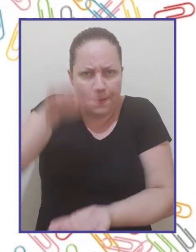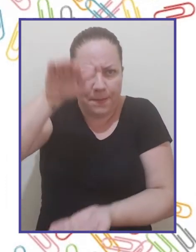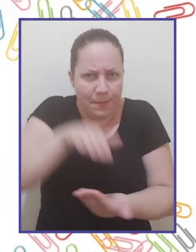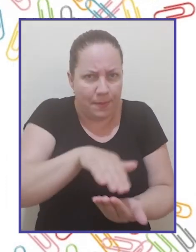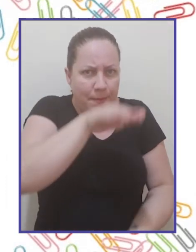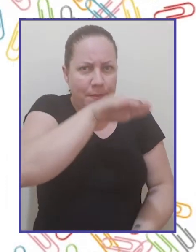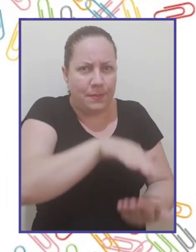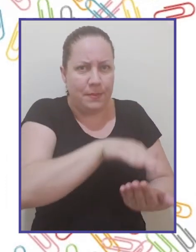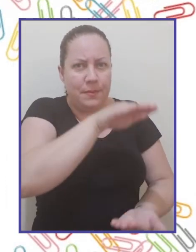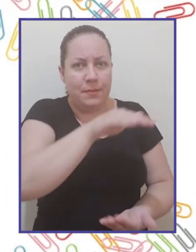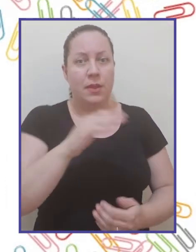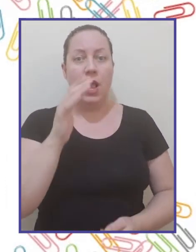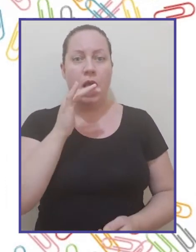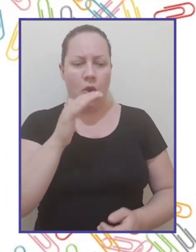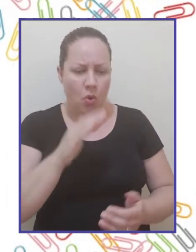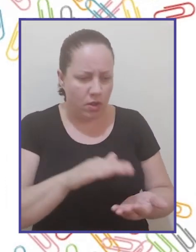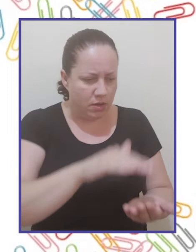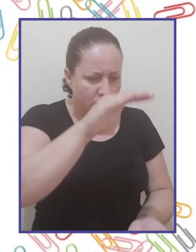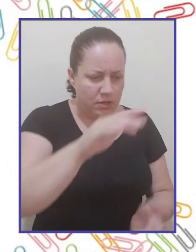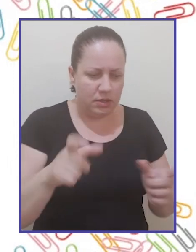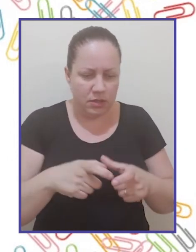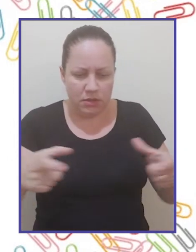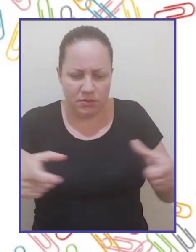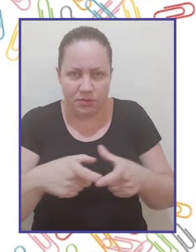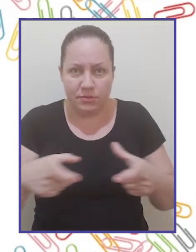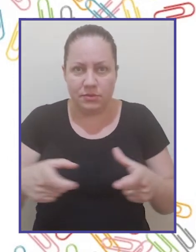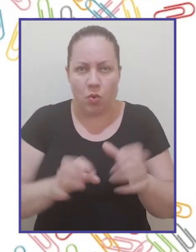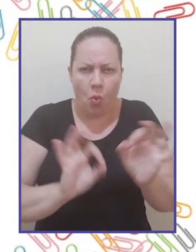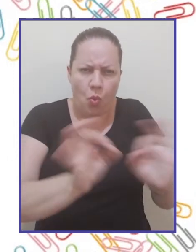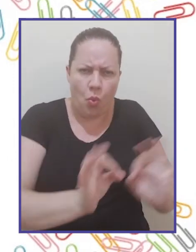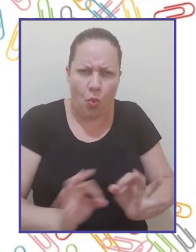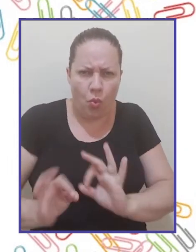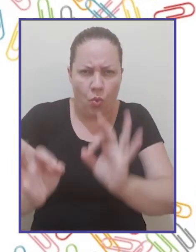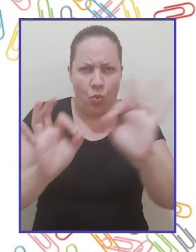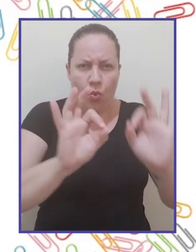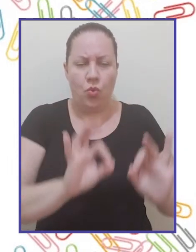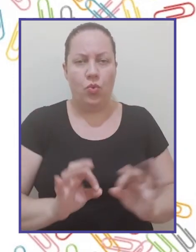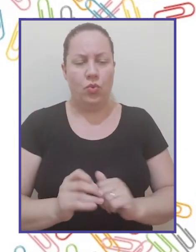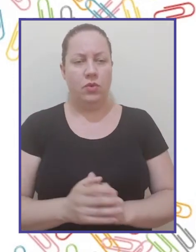em fileiras, por cor, tamanho, etc.